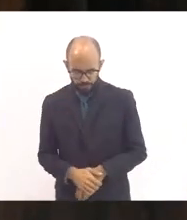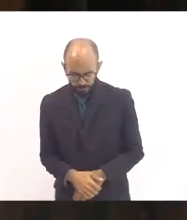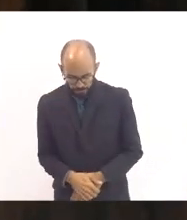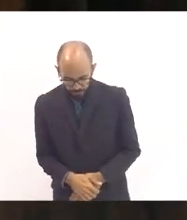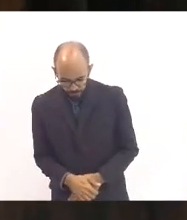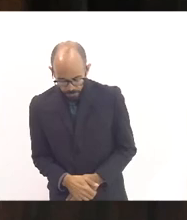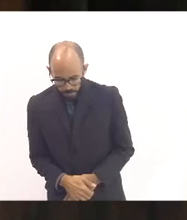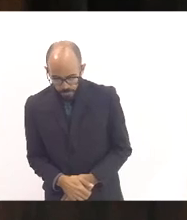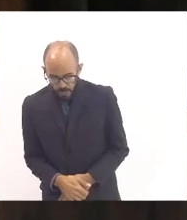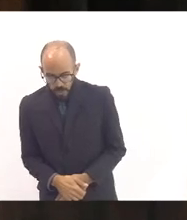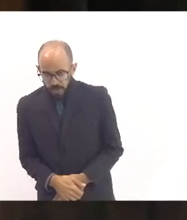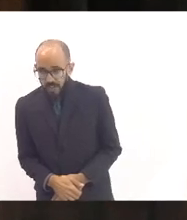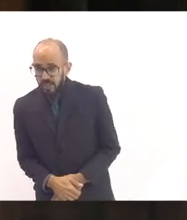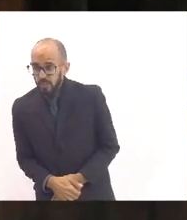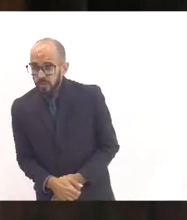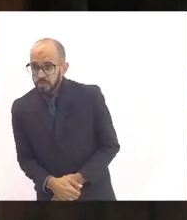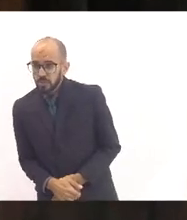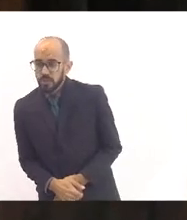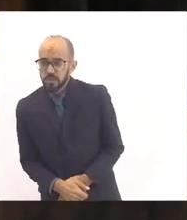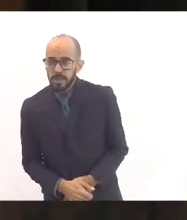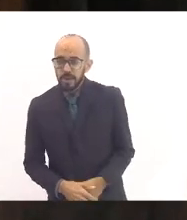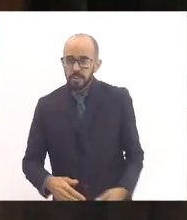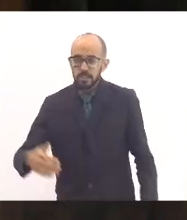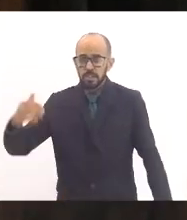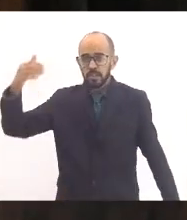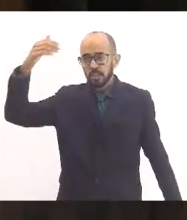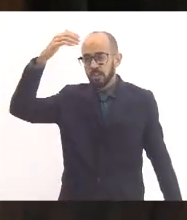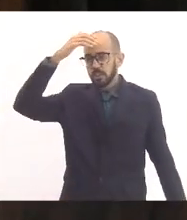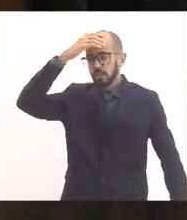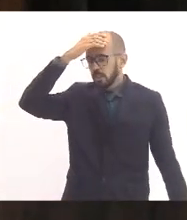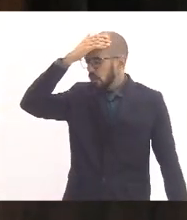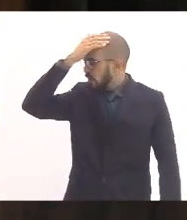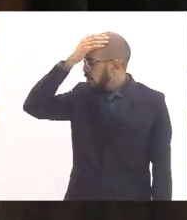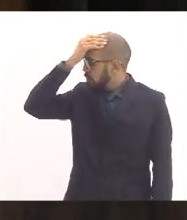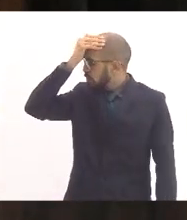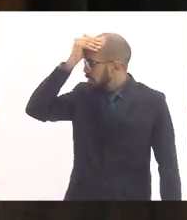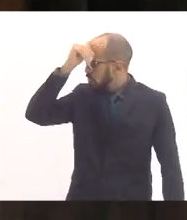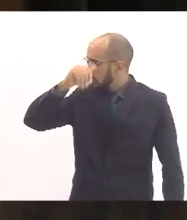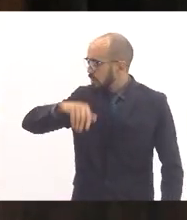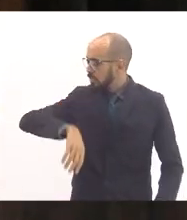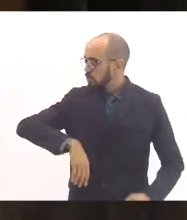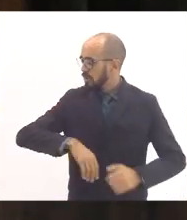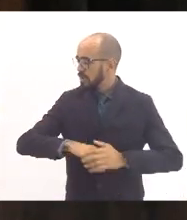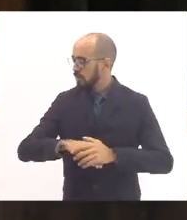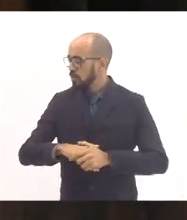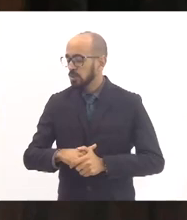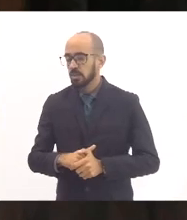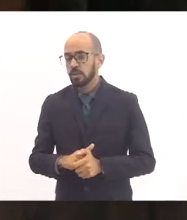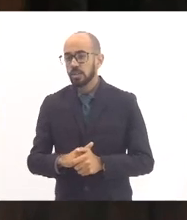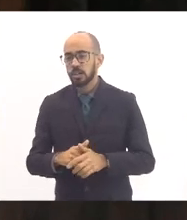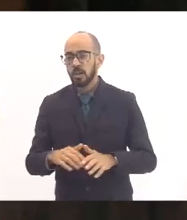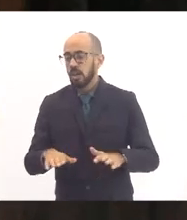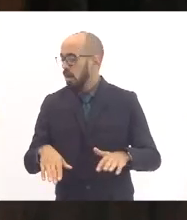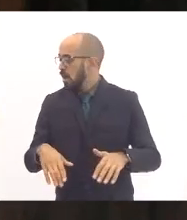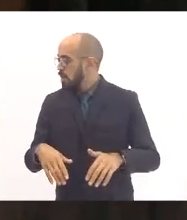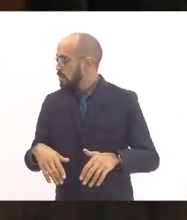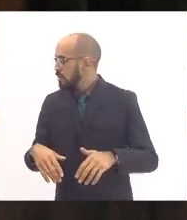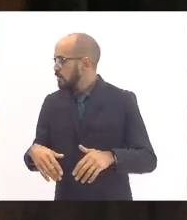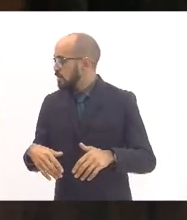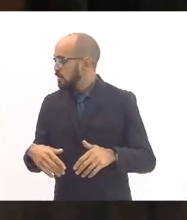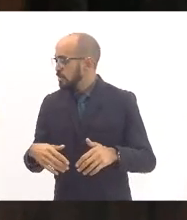vamos tentar proceder de uma forma dinâmica ouvindo as representações deputado Carlos Augusto é muito assertivo